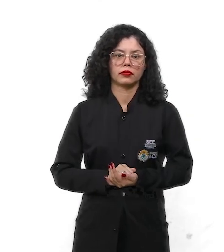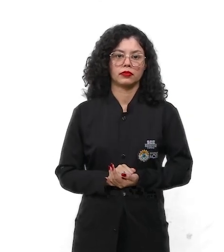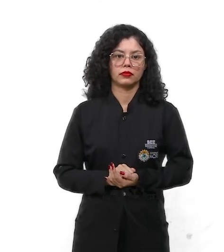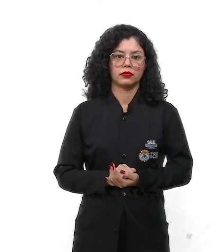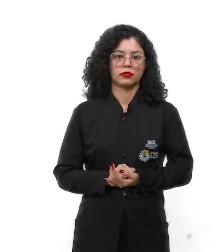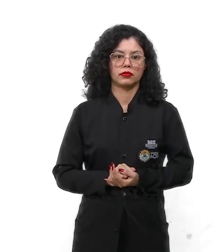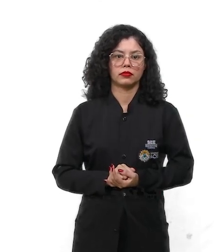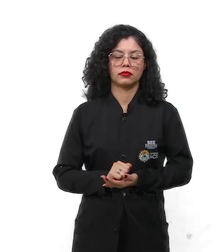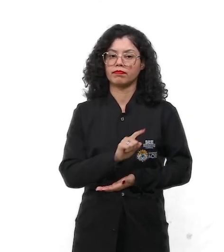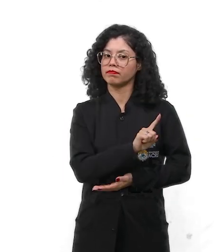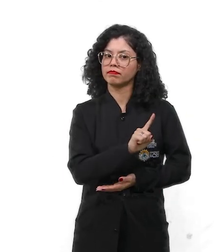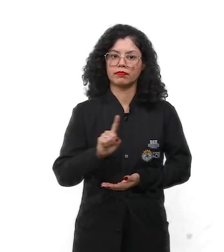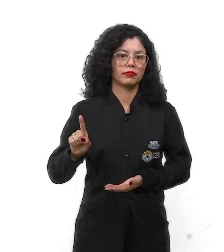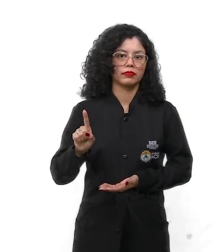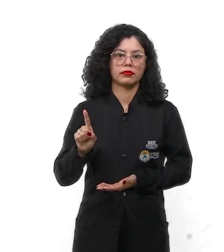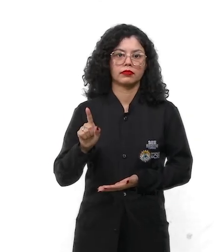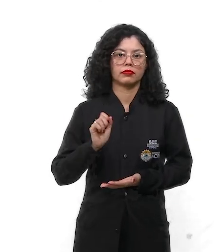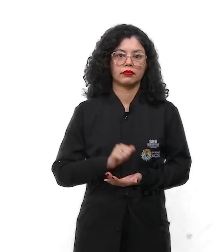ele não vai